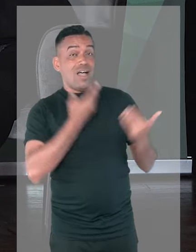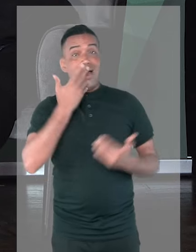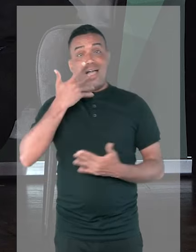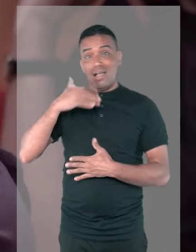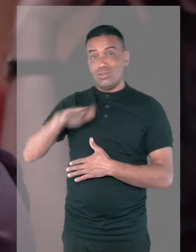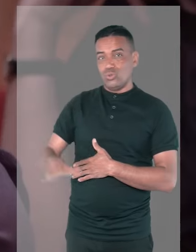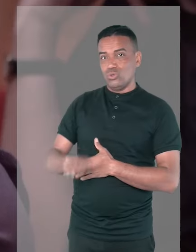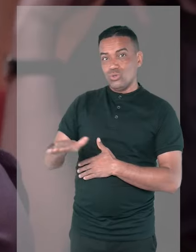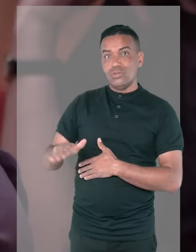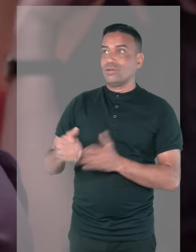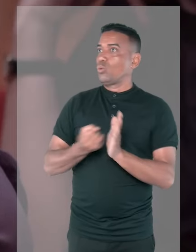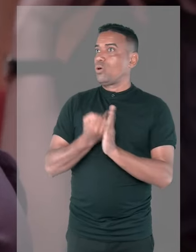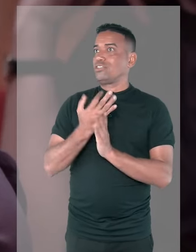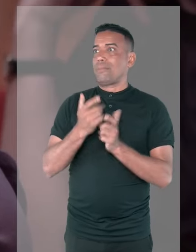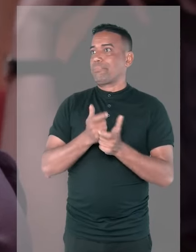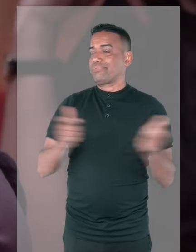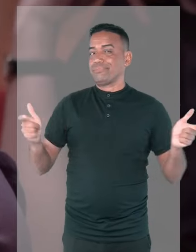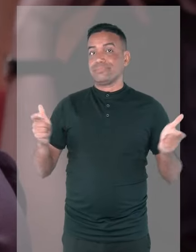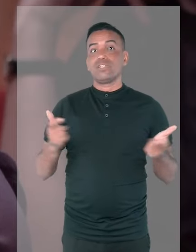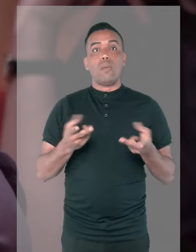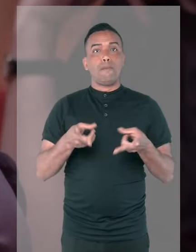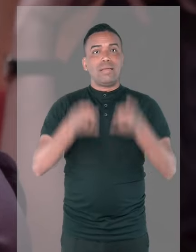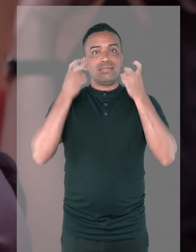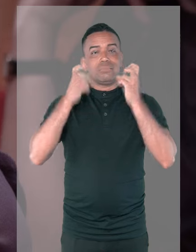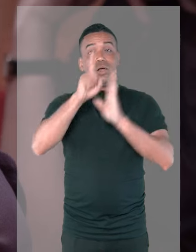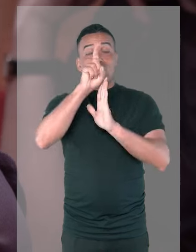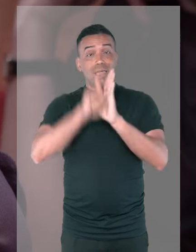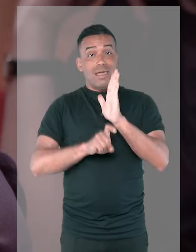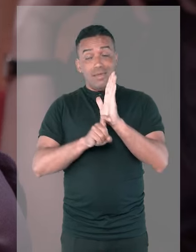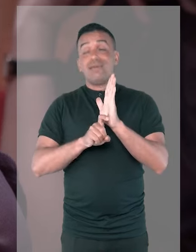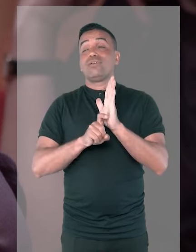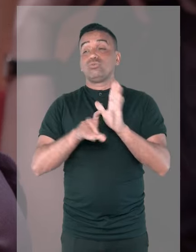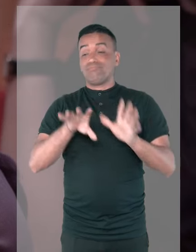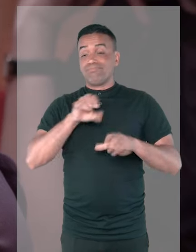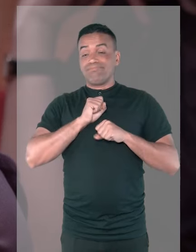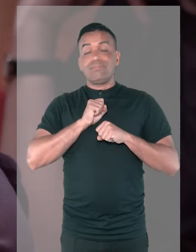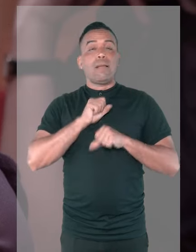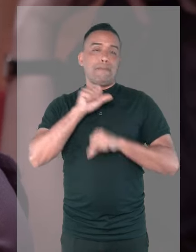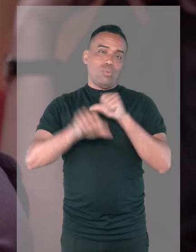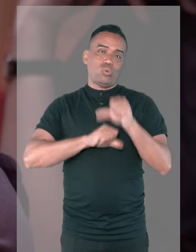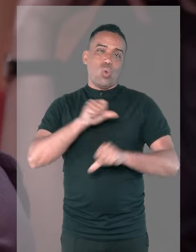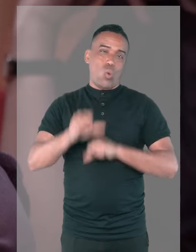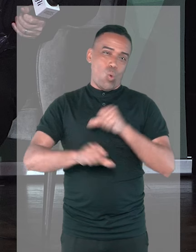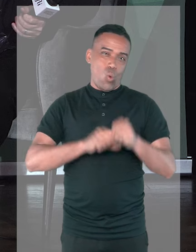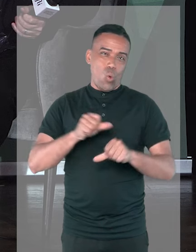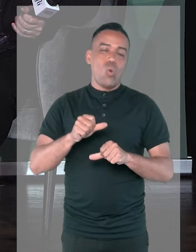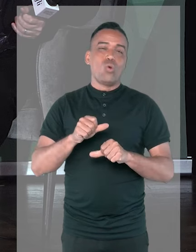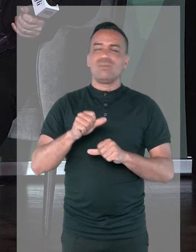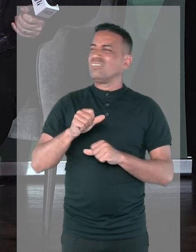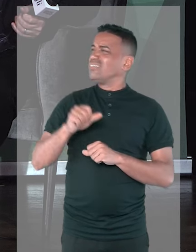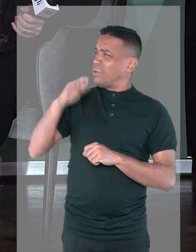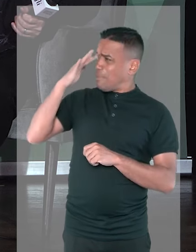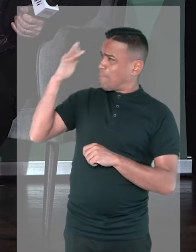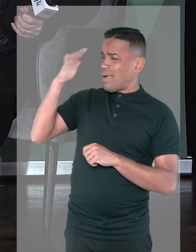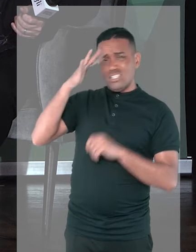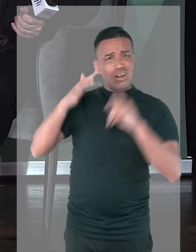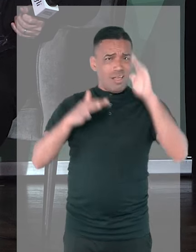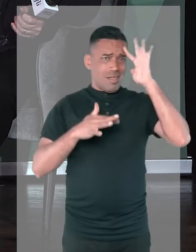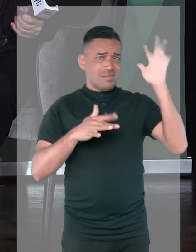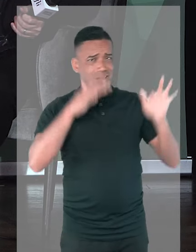né? Então, a percepção do texto, a recepção do texto, ela mudou muito. A imaginação, quando